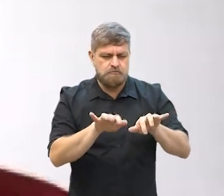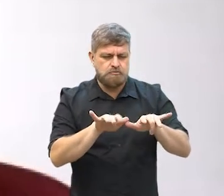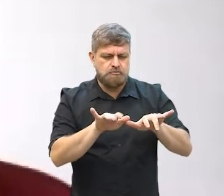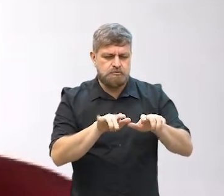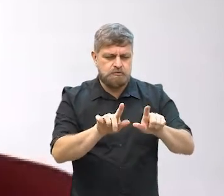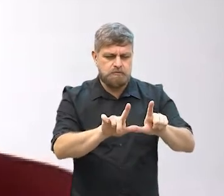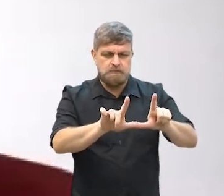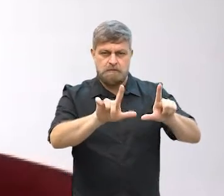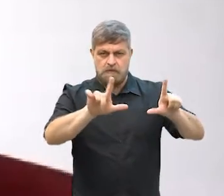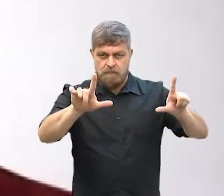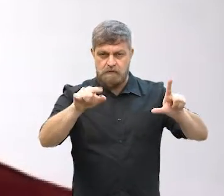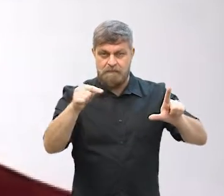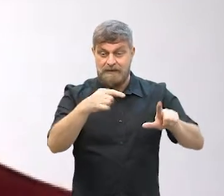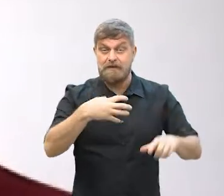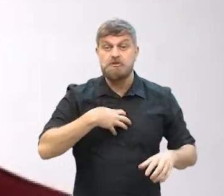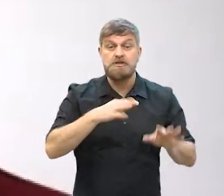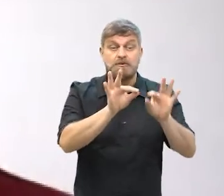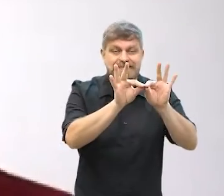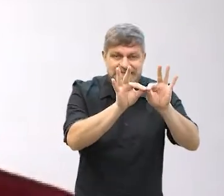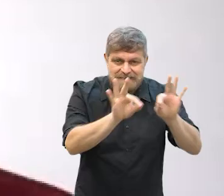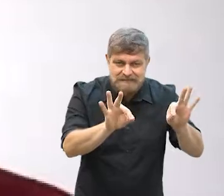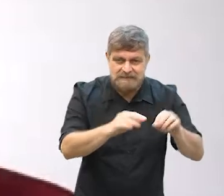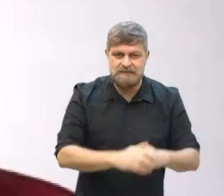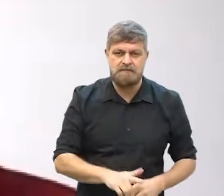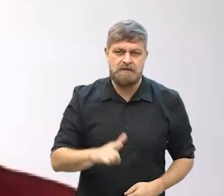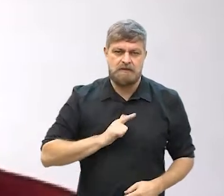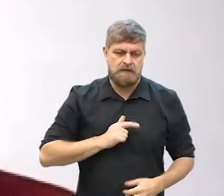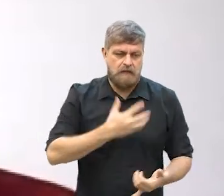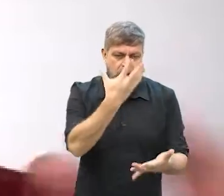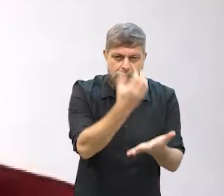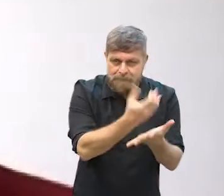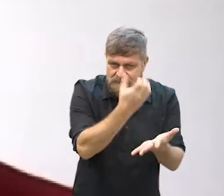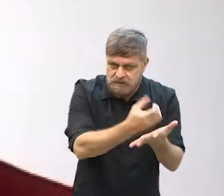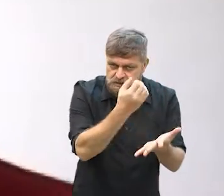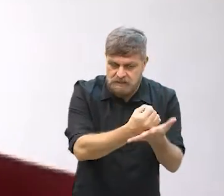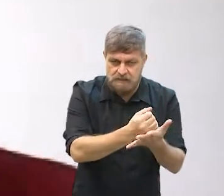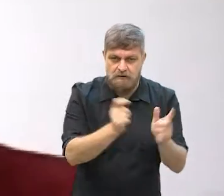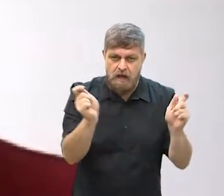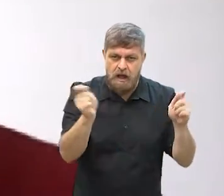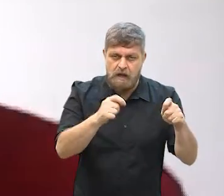textos assim digitalizados da maneira mais simples possível, né? Num PDF